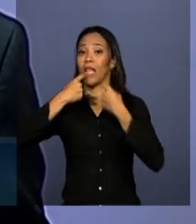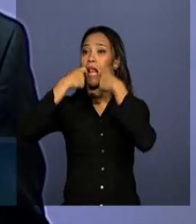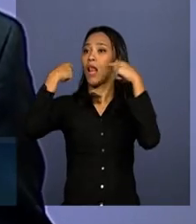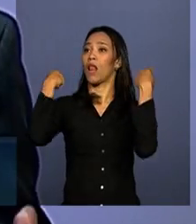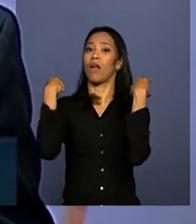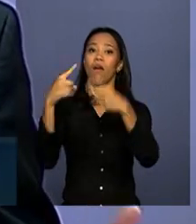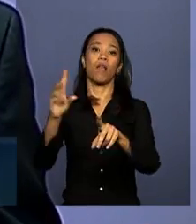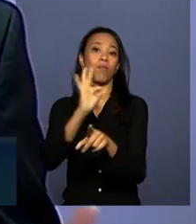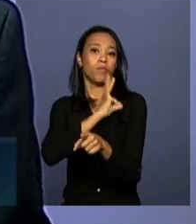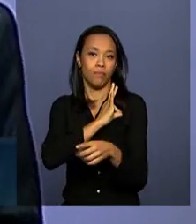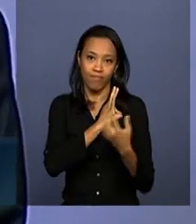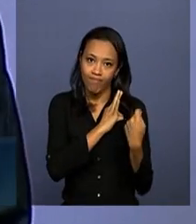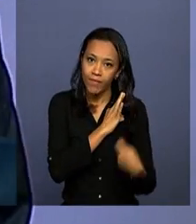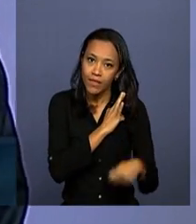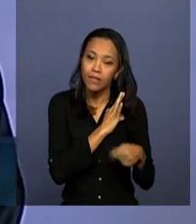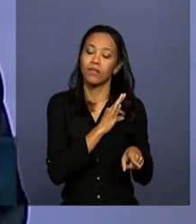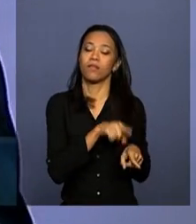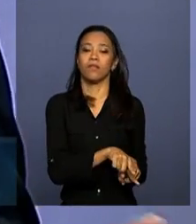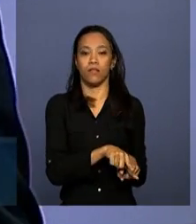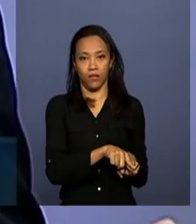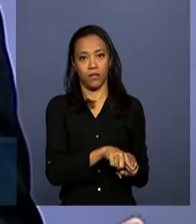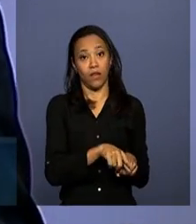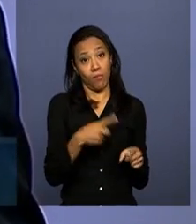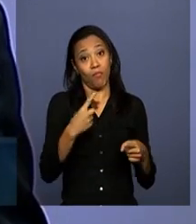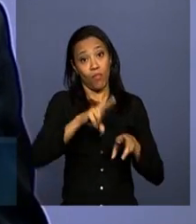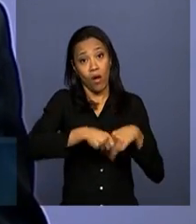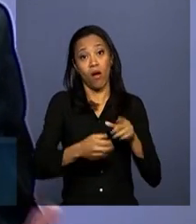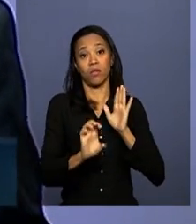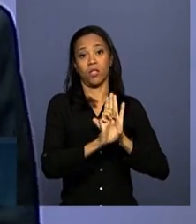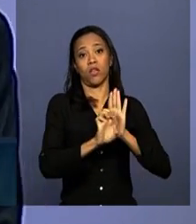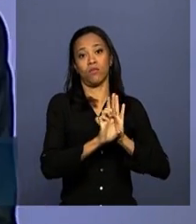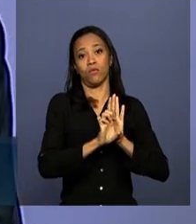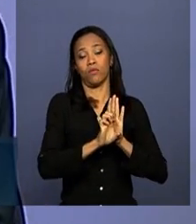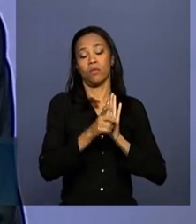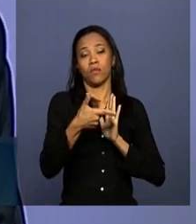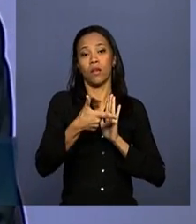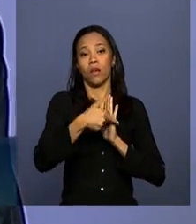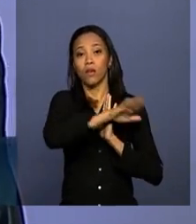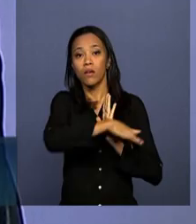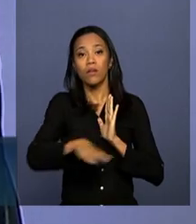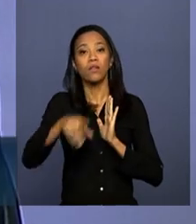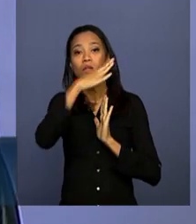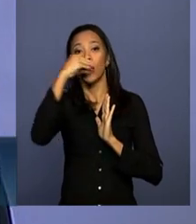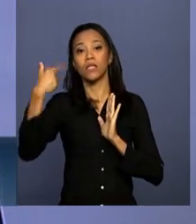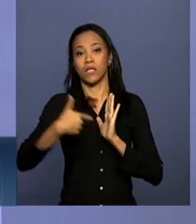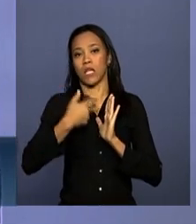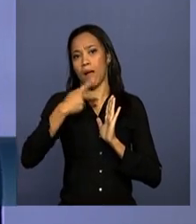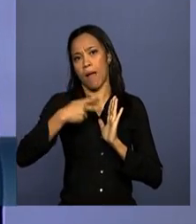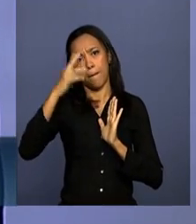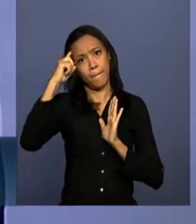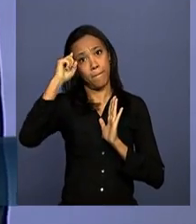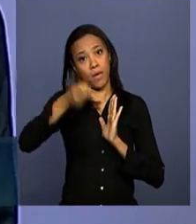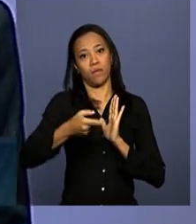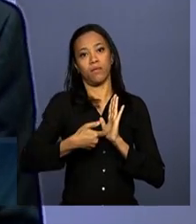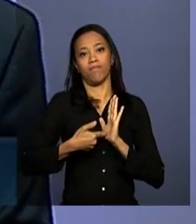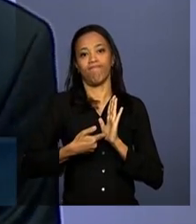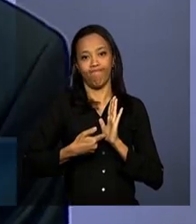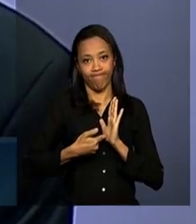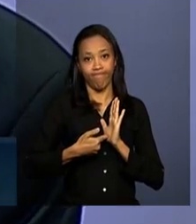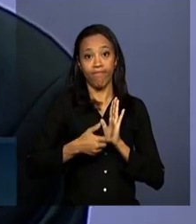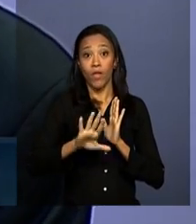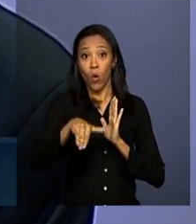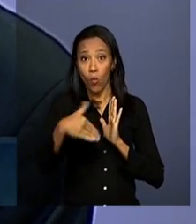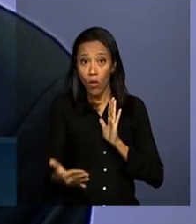à opção, a criança e o adolescente, pelo próprio Estatuto da Criança e Adolescente, coloca essa circunstância, na agressão contra a